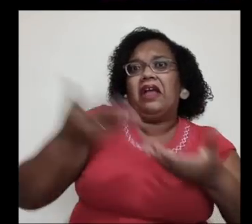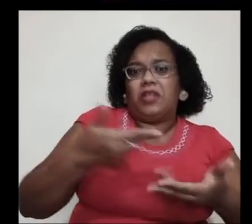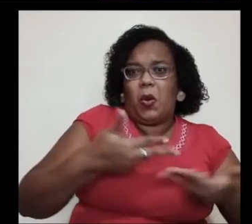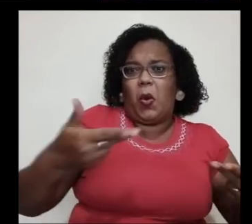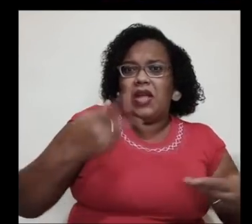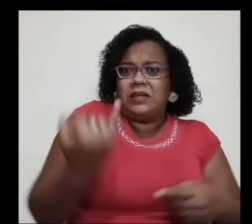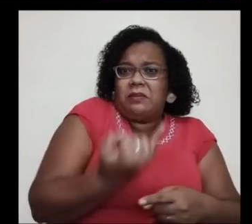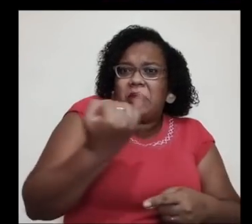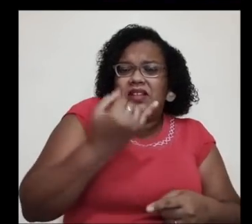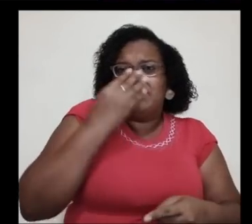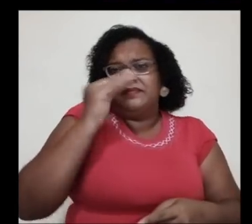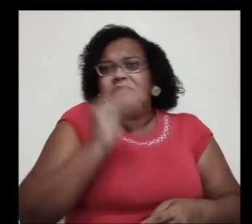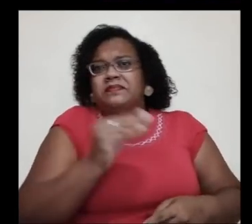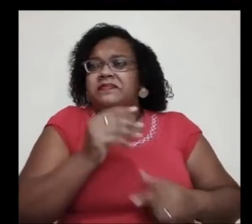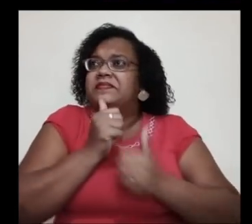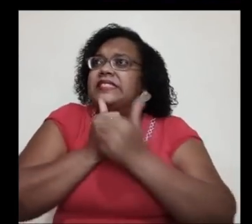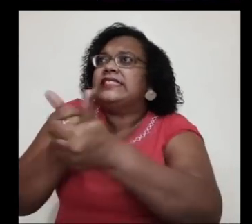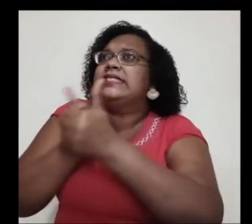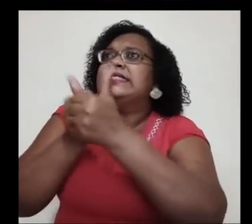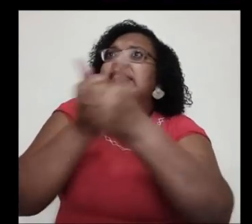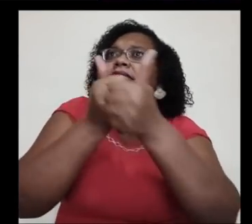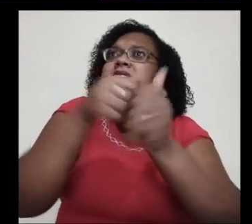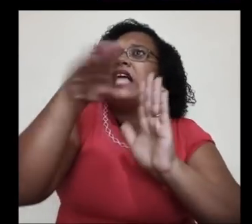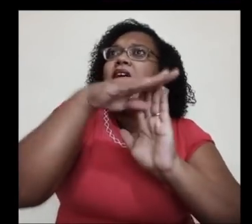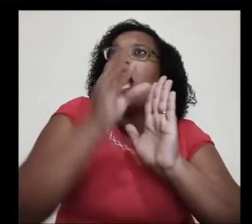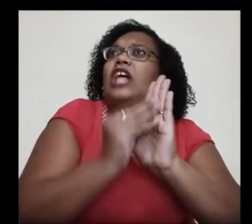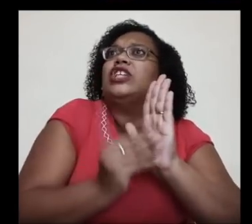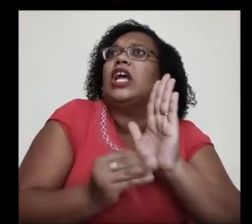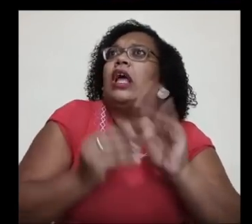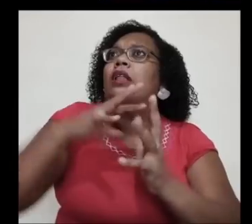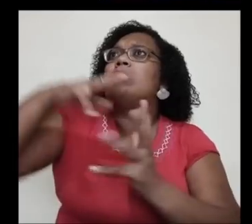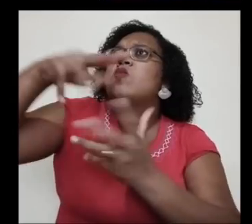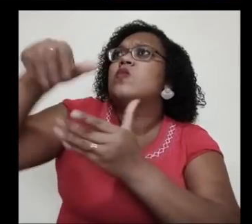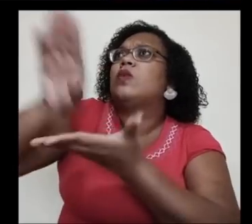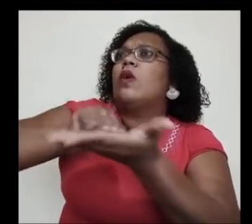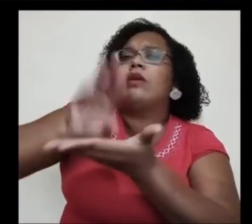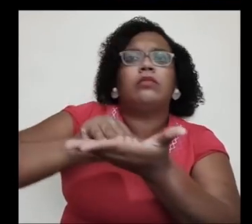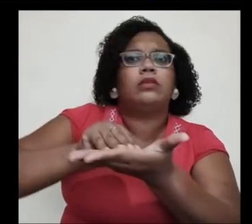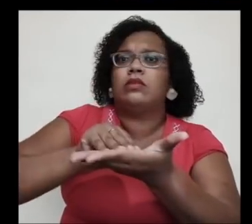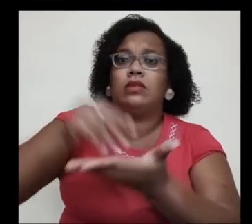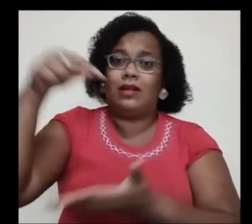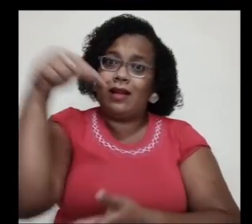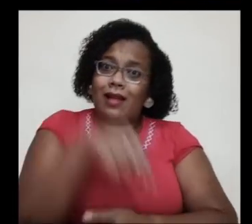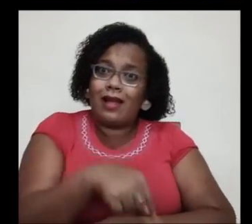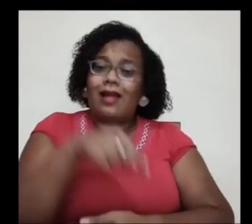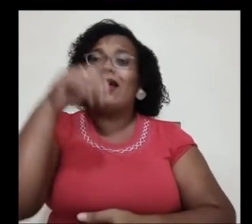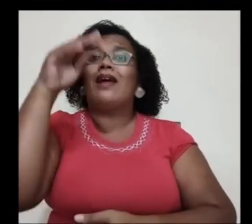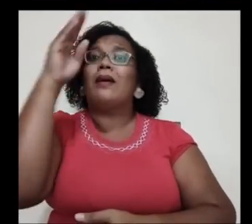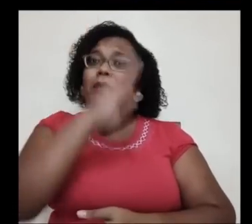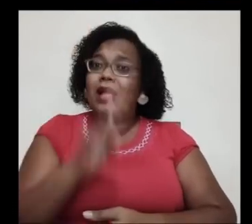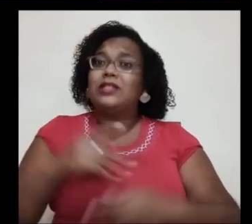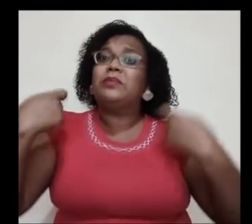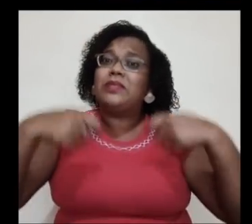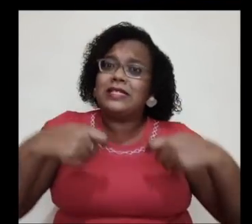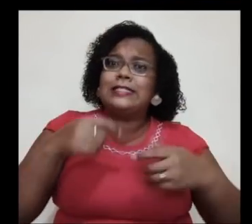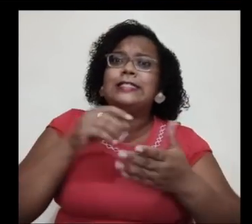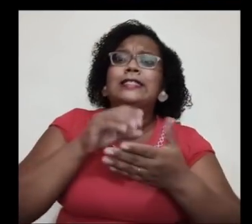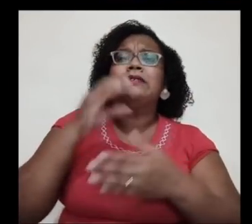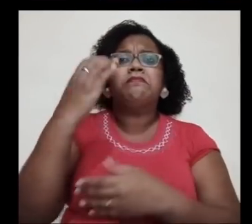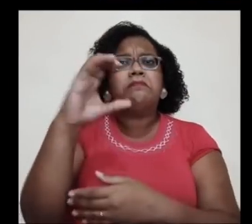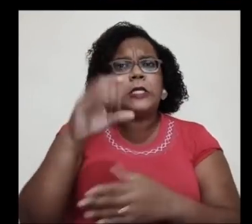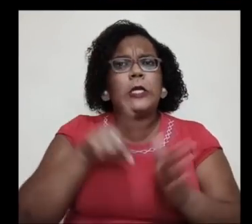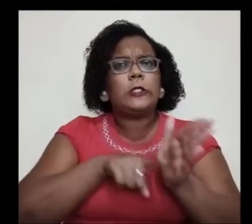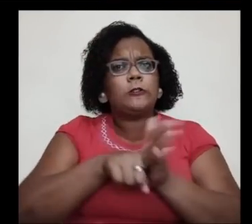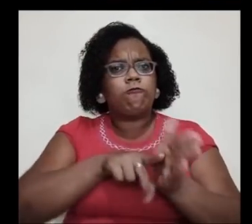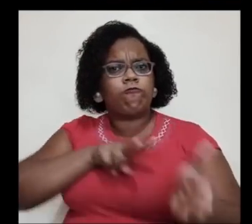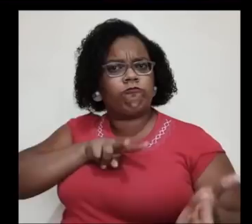internacionalizada e uma ciência que tenha uma presença maior, e podemos fazer isso melhorando o impacto da ciência brasileira,